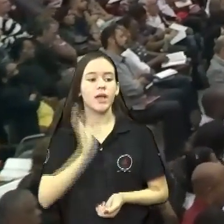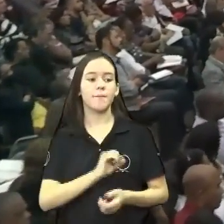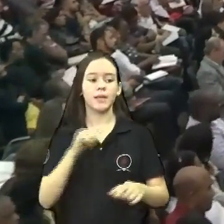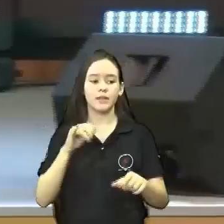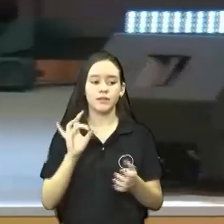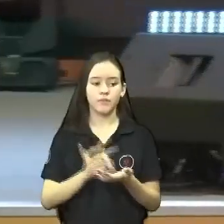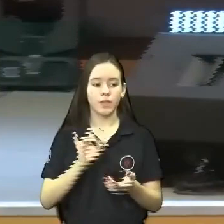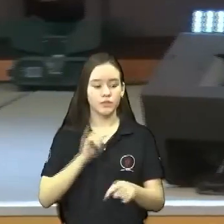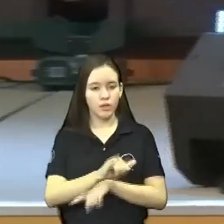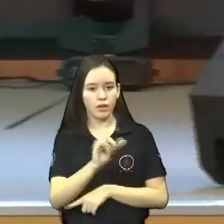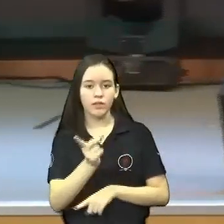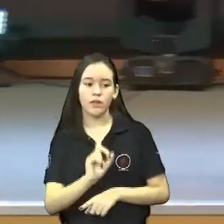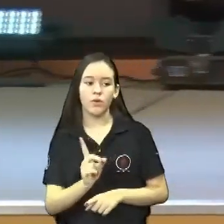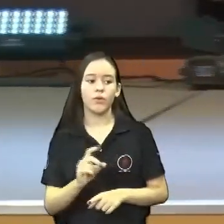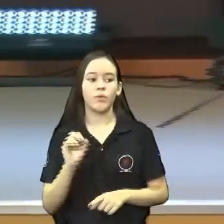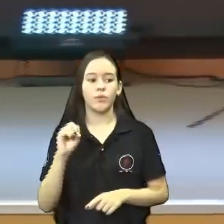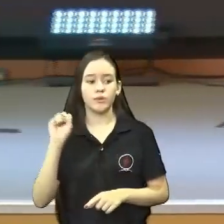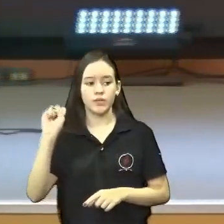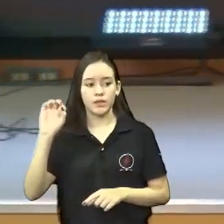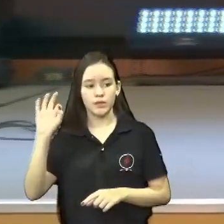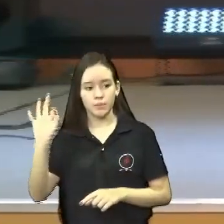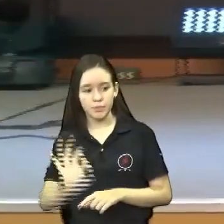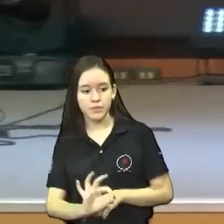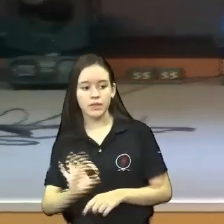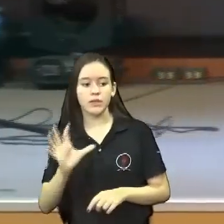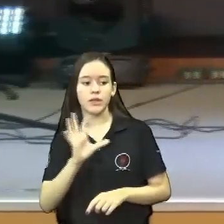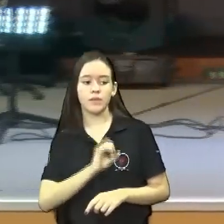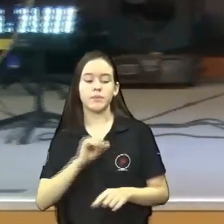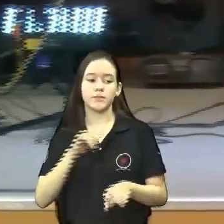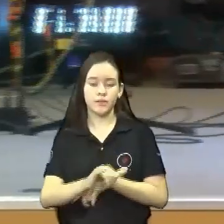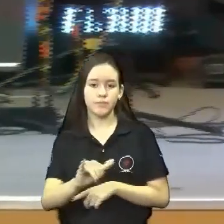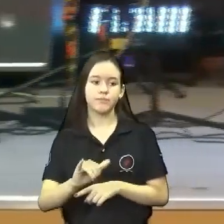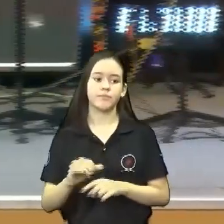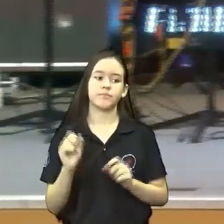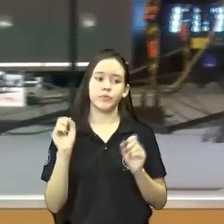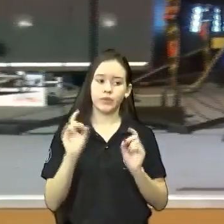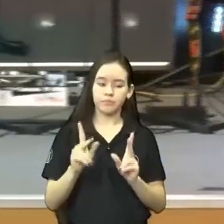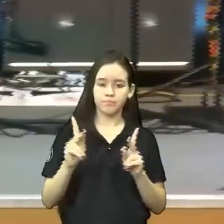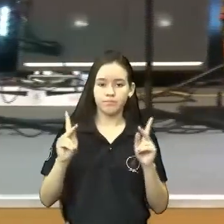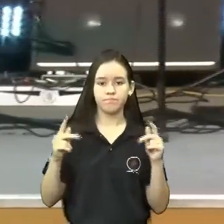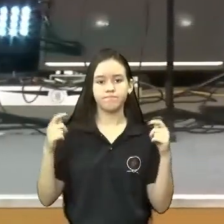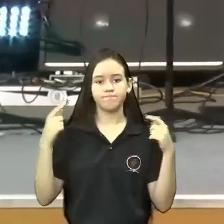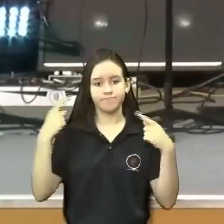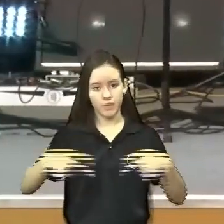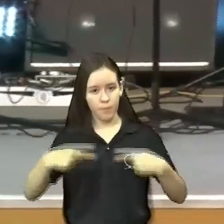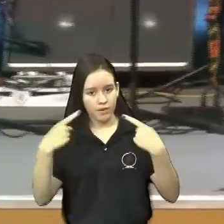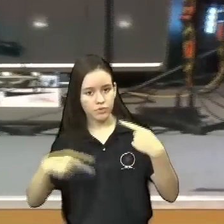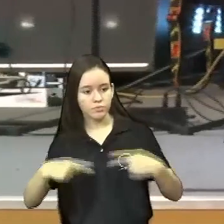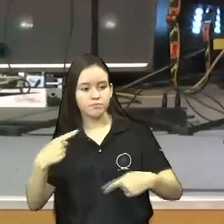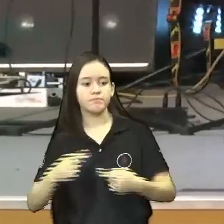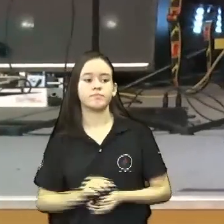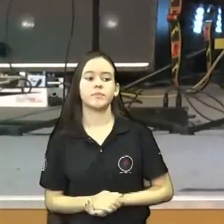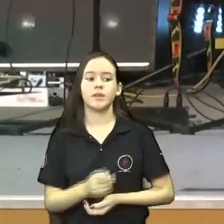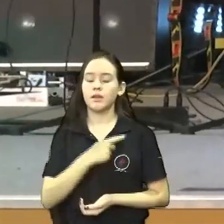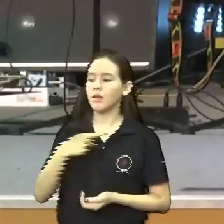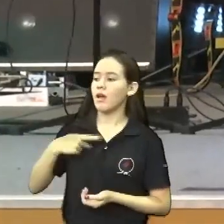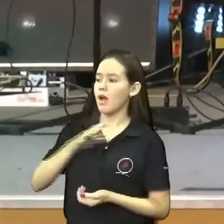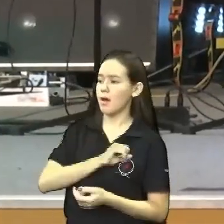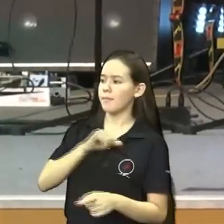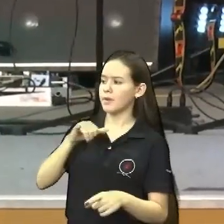falaram que quem ama atrai muito bem aí eu fui para o debate aí pastor quem ama atrai